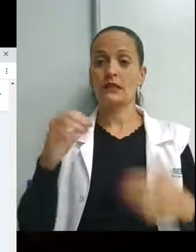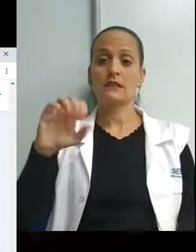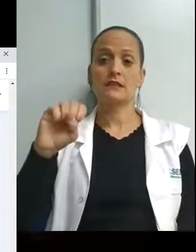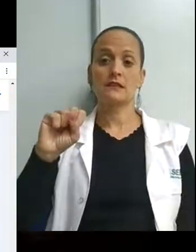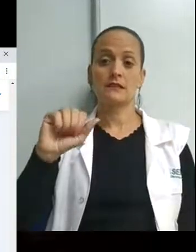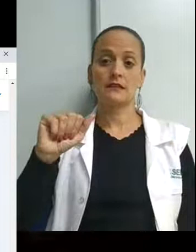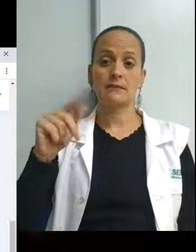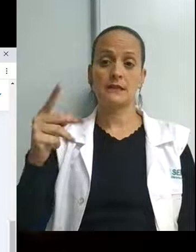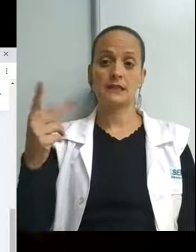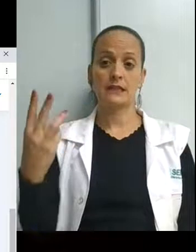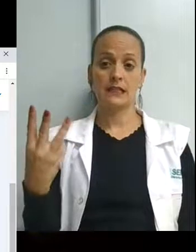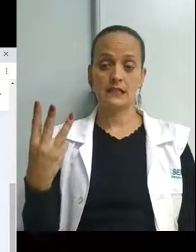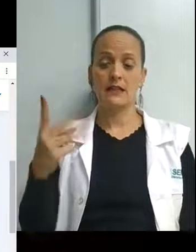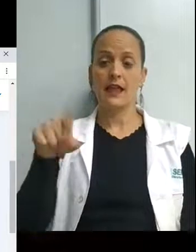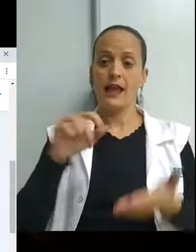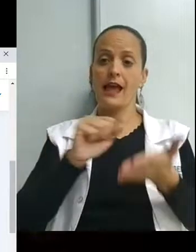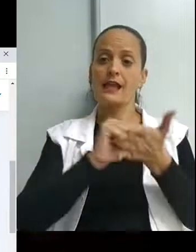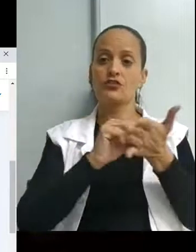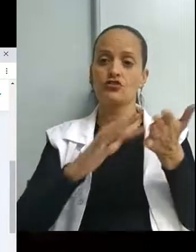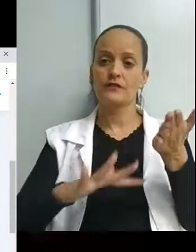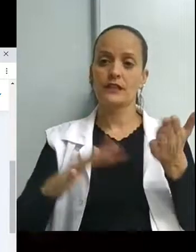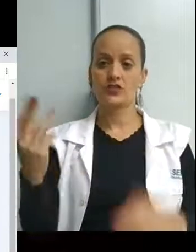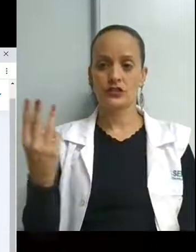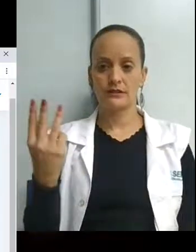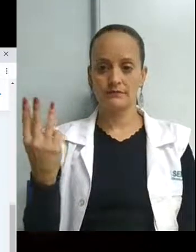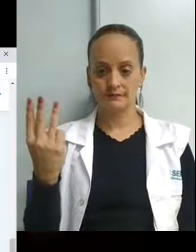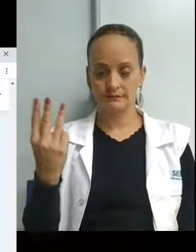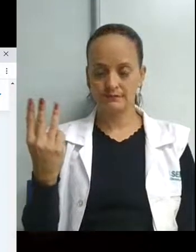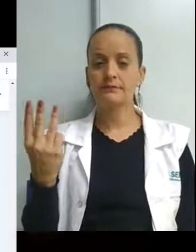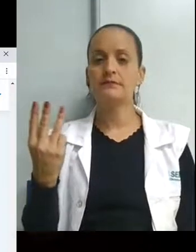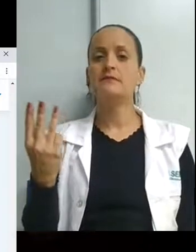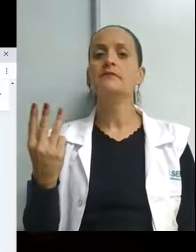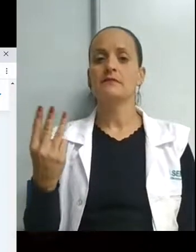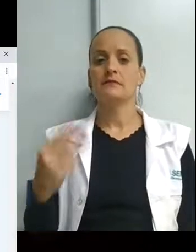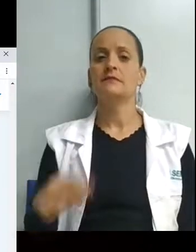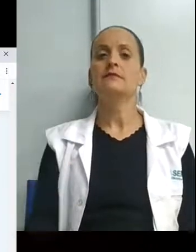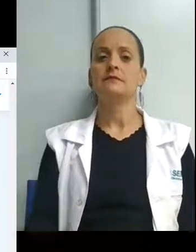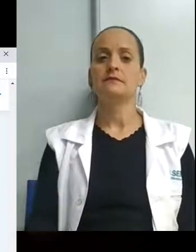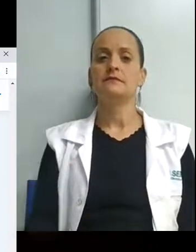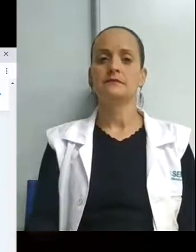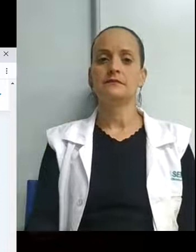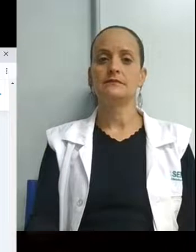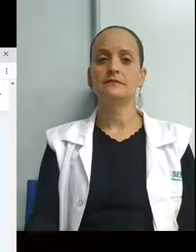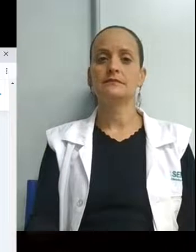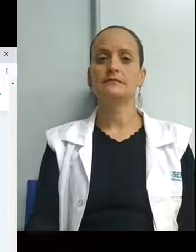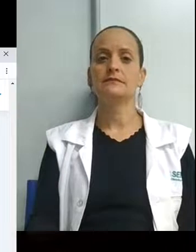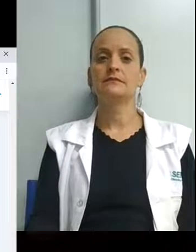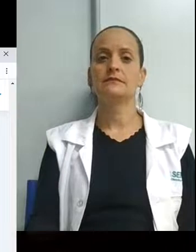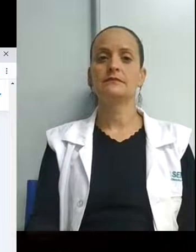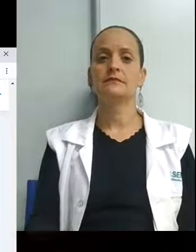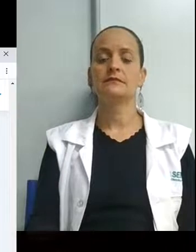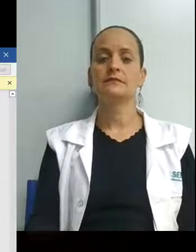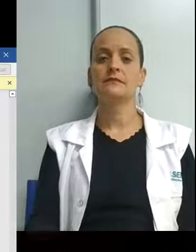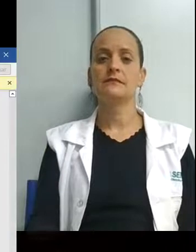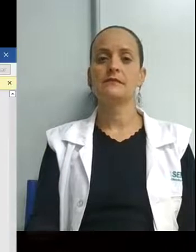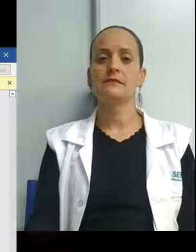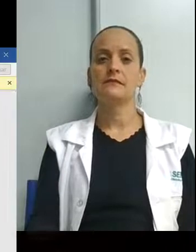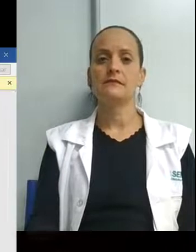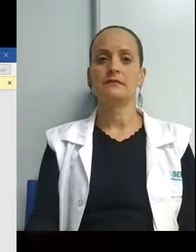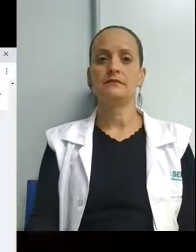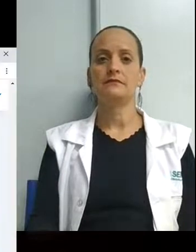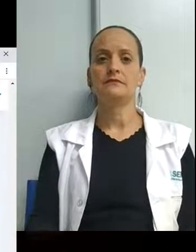3, né? Então, aqui, ó, situação de aprendizagem 3 é a que a gente vai abordar aqui hoje. Tudo bem? Acho que eu já estou com